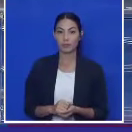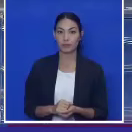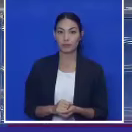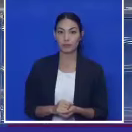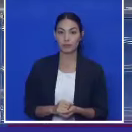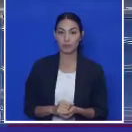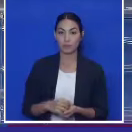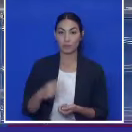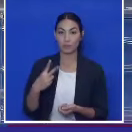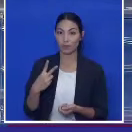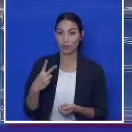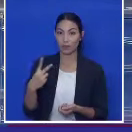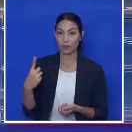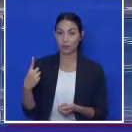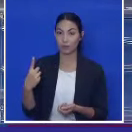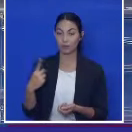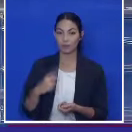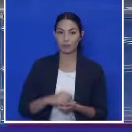Número 21.